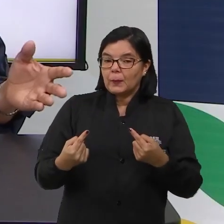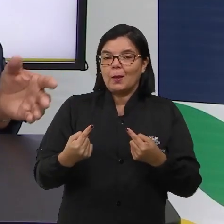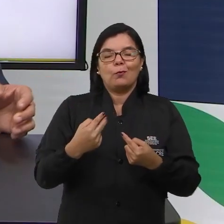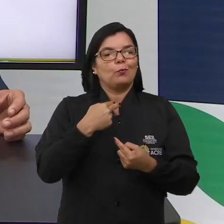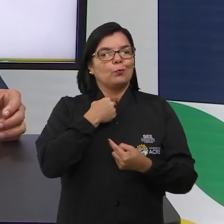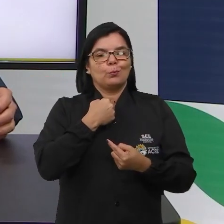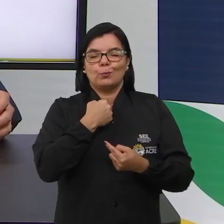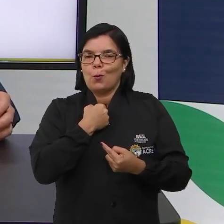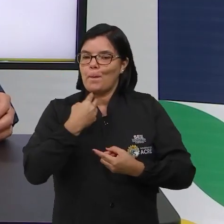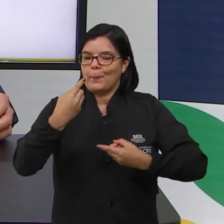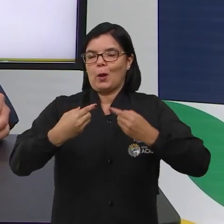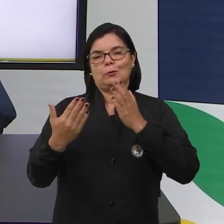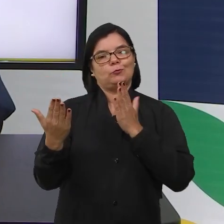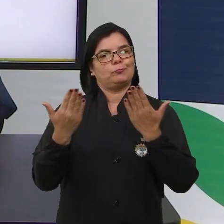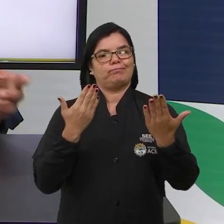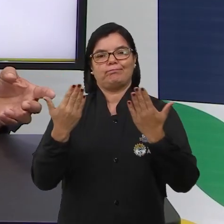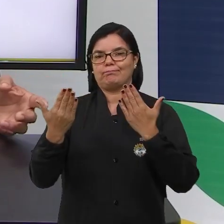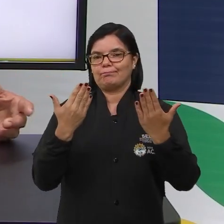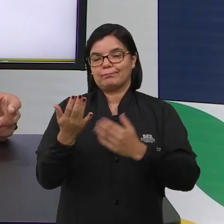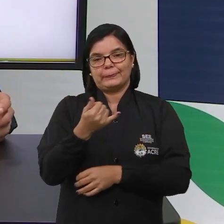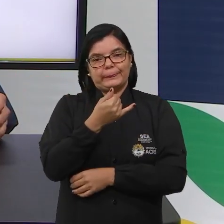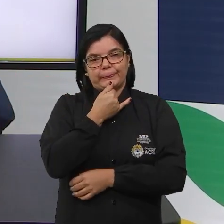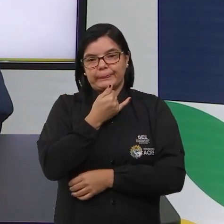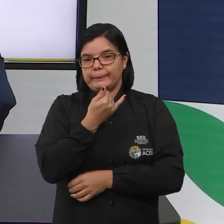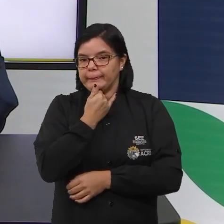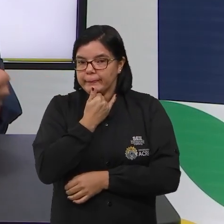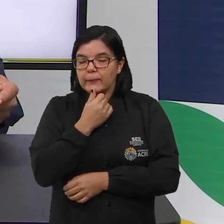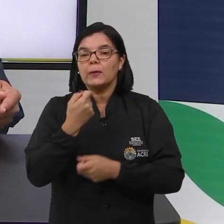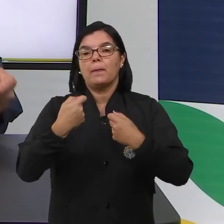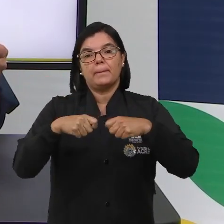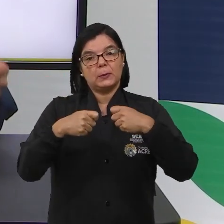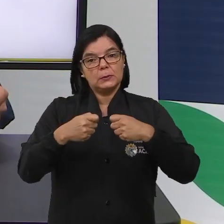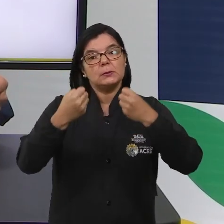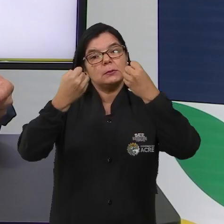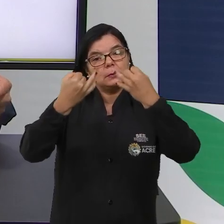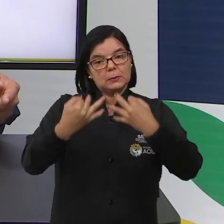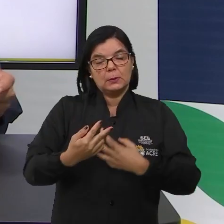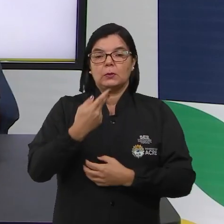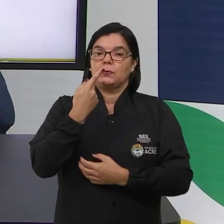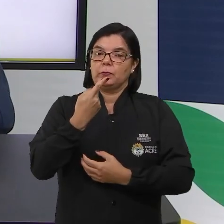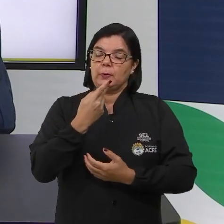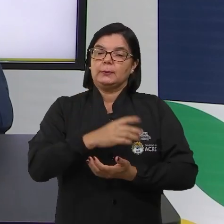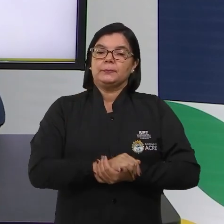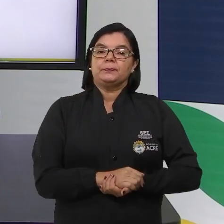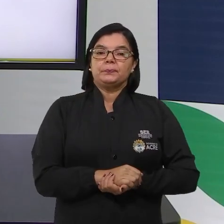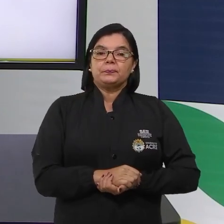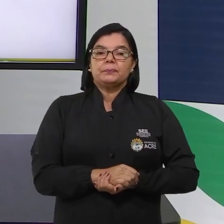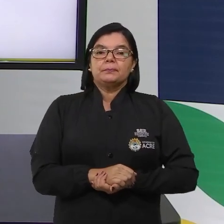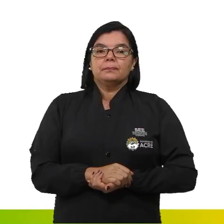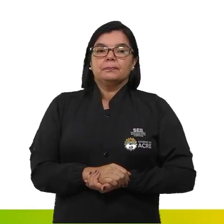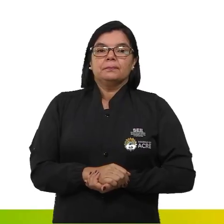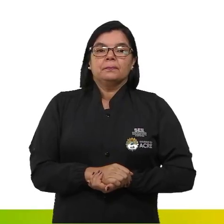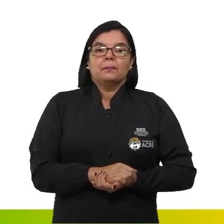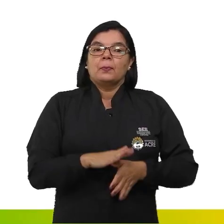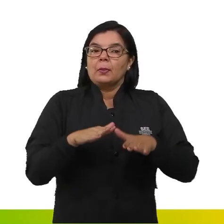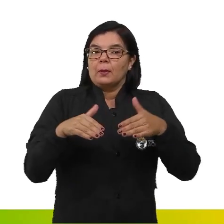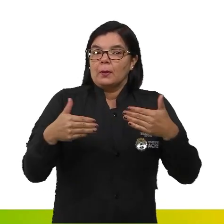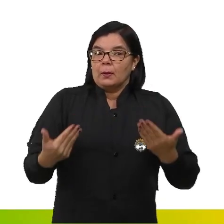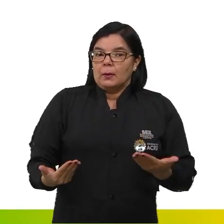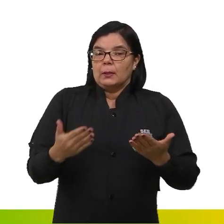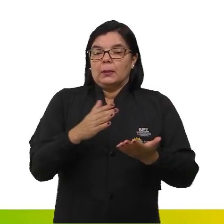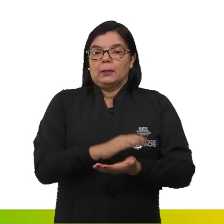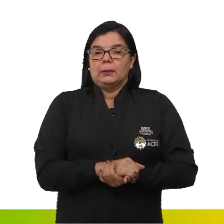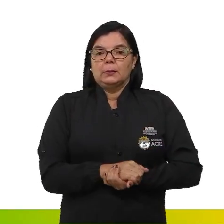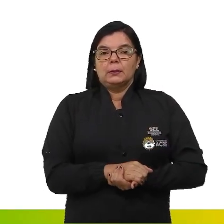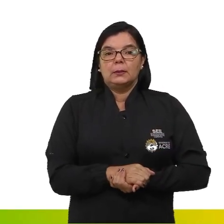dá para fazer a comparação. Infelizmente, a gente tem que ser duro e falar a verdade. Bom, então, aqui